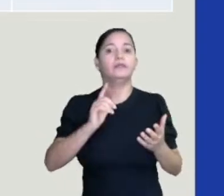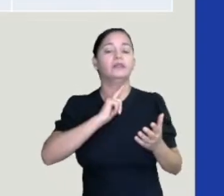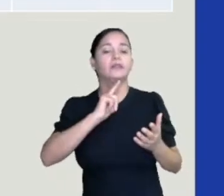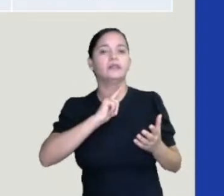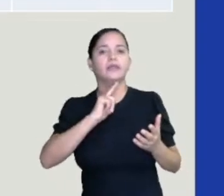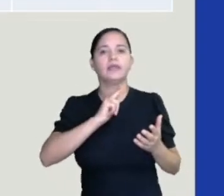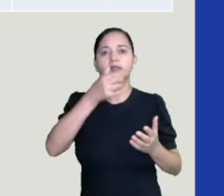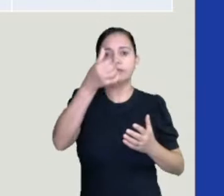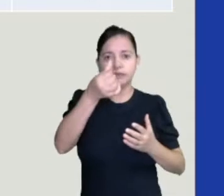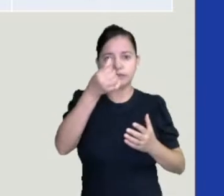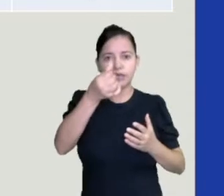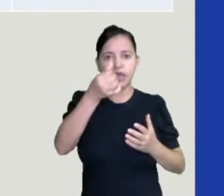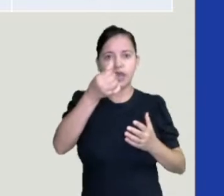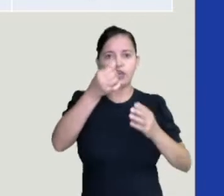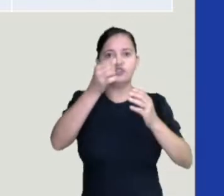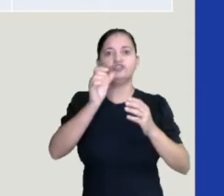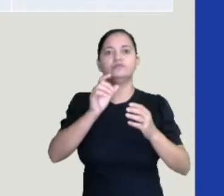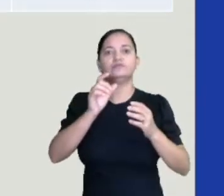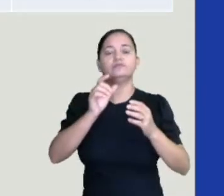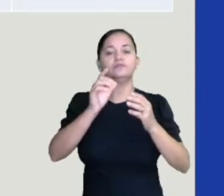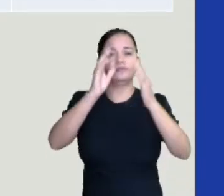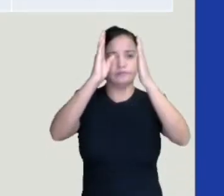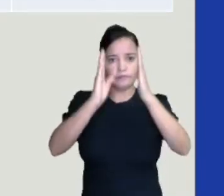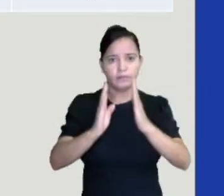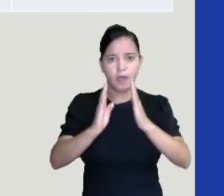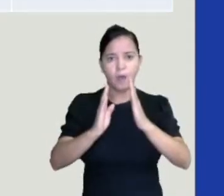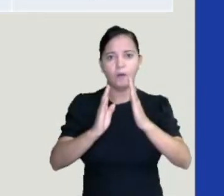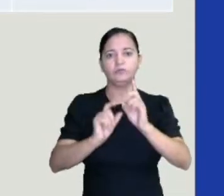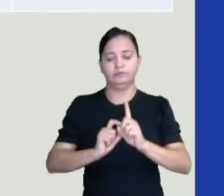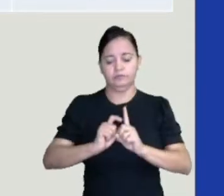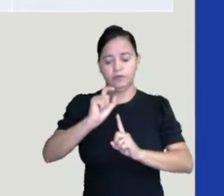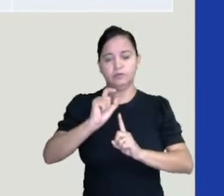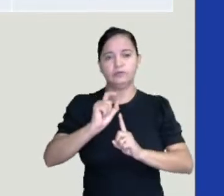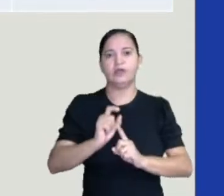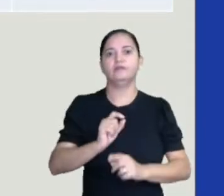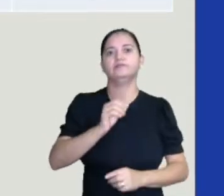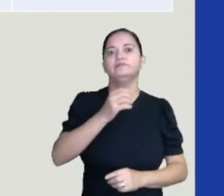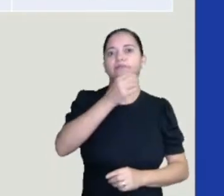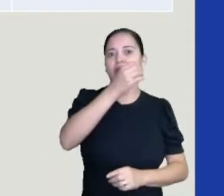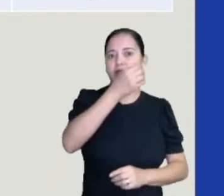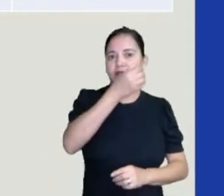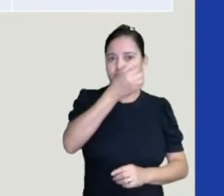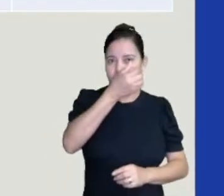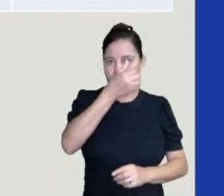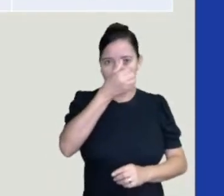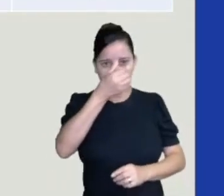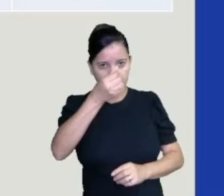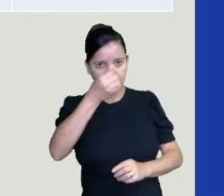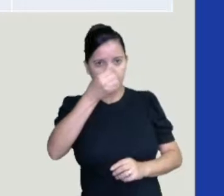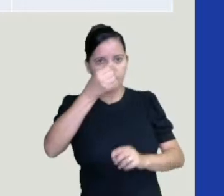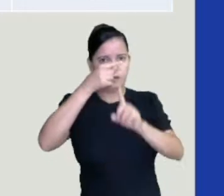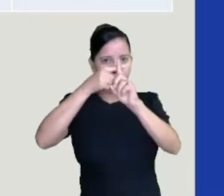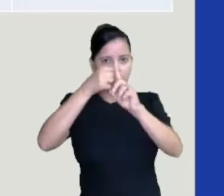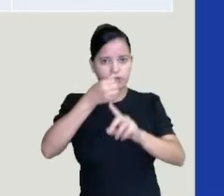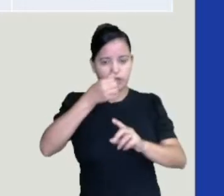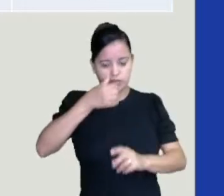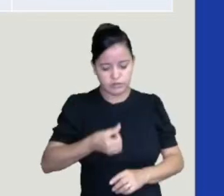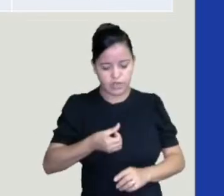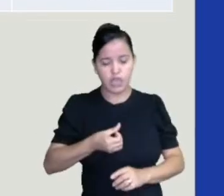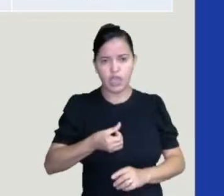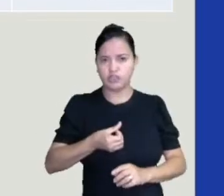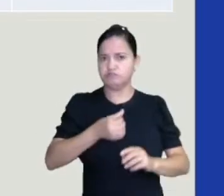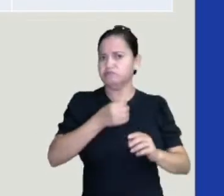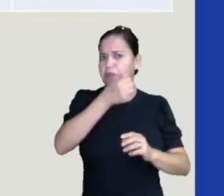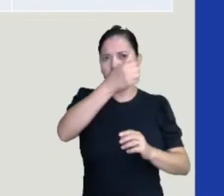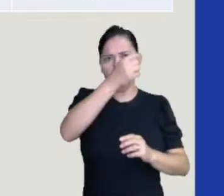E 6, que foi lá para a ordem das unidades. Então, 0 mais 6, 6. E a dezena, não tenho com